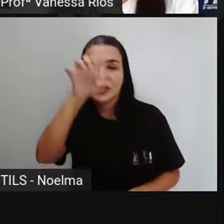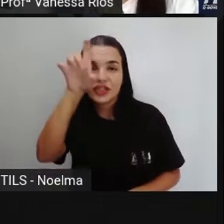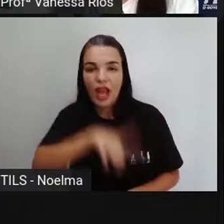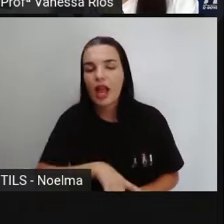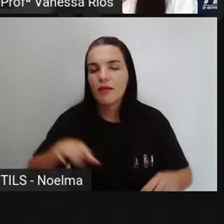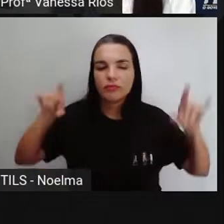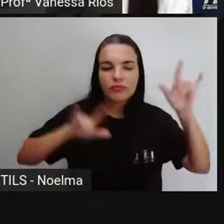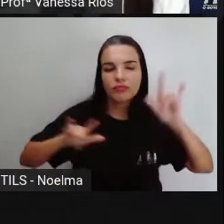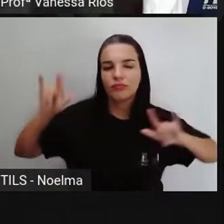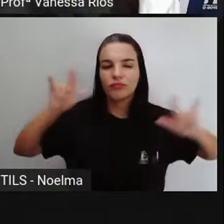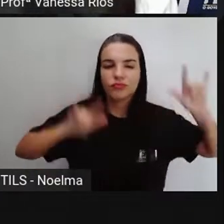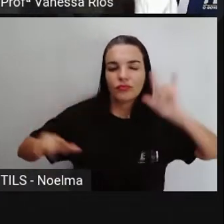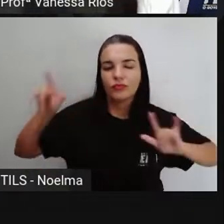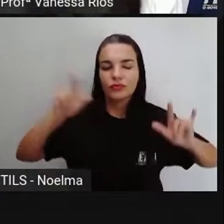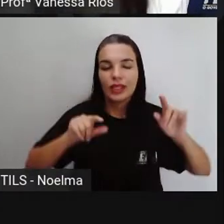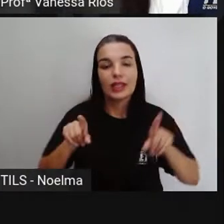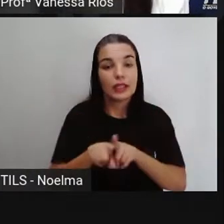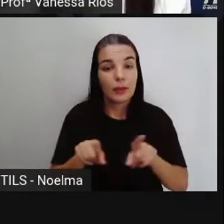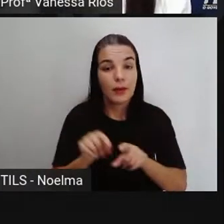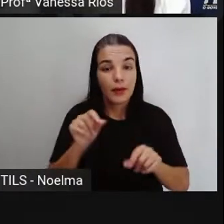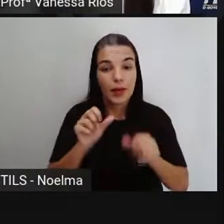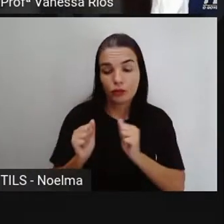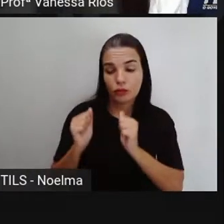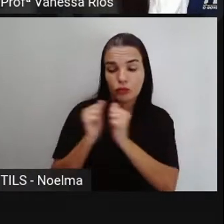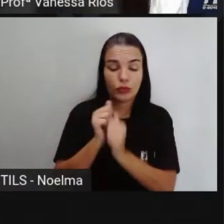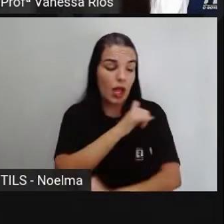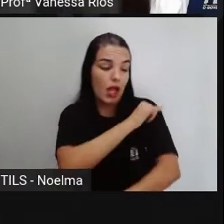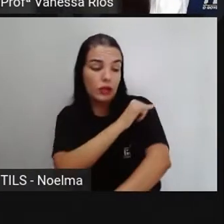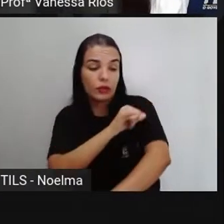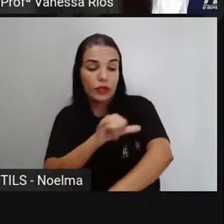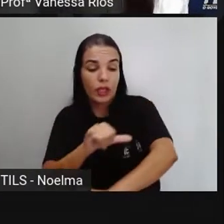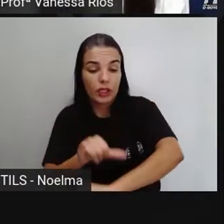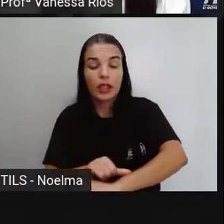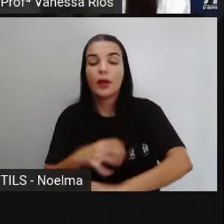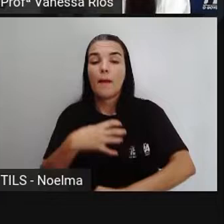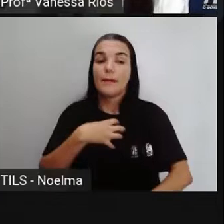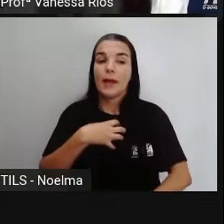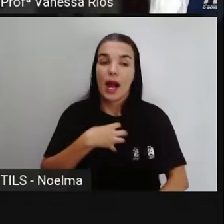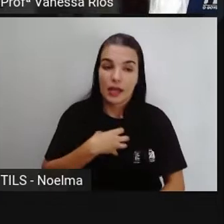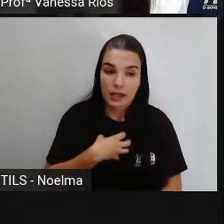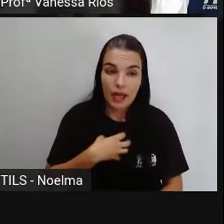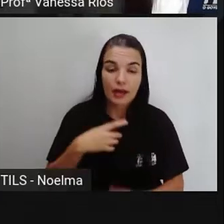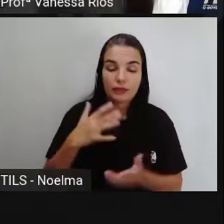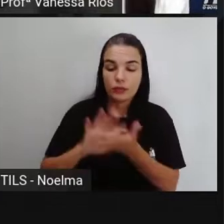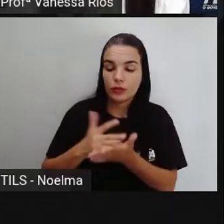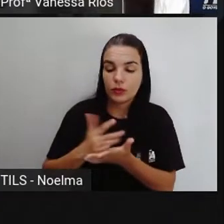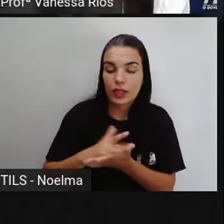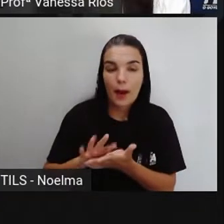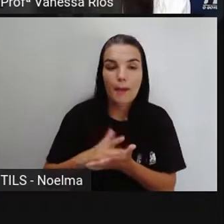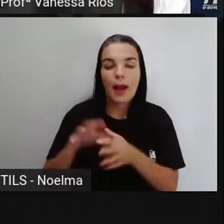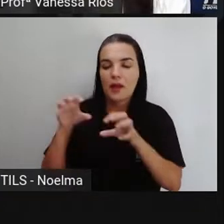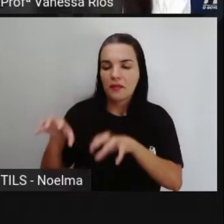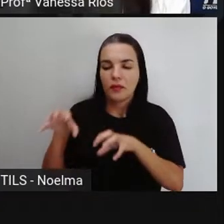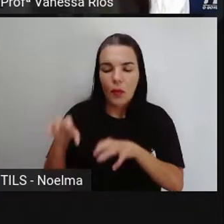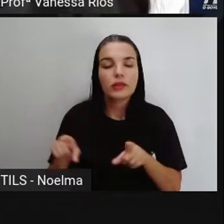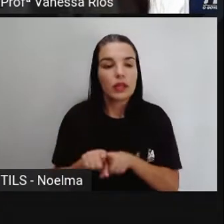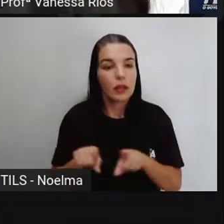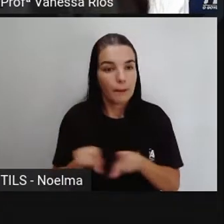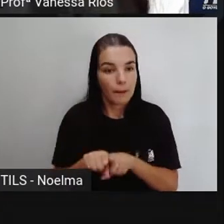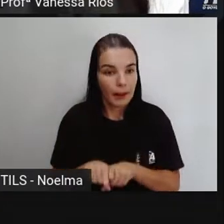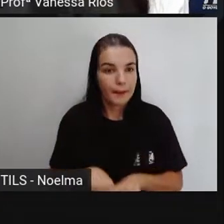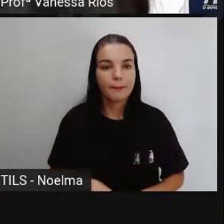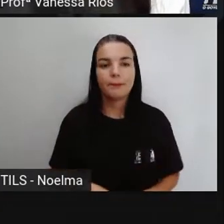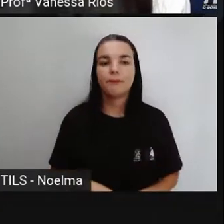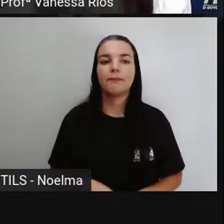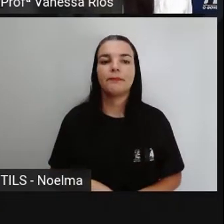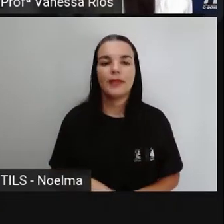ao Rio de Janeiro ou à Bahia, mas a gente sabe que a influência baiana é muito grande nesse ritmo. E existem